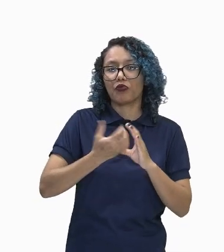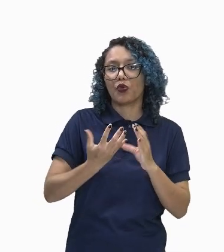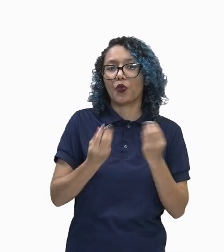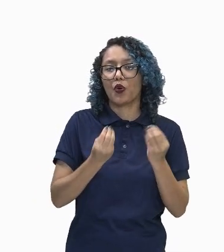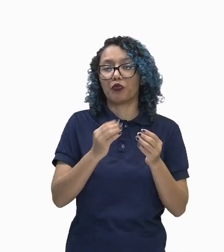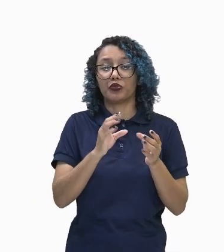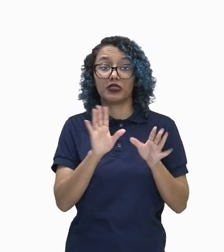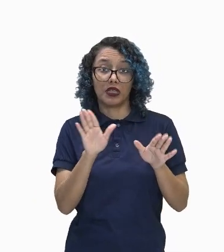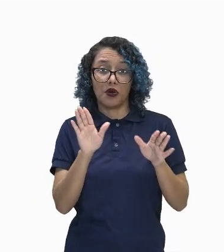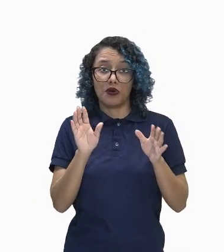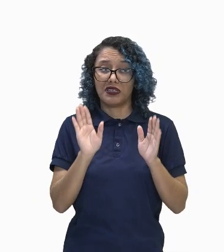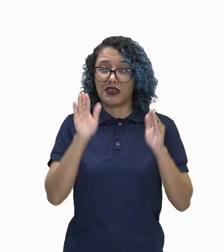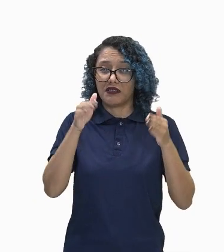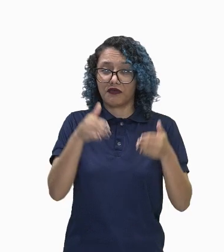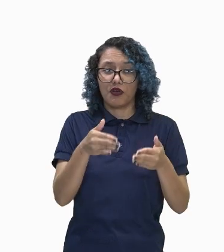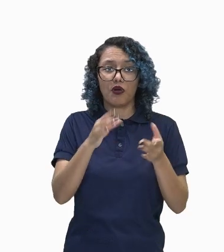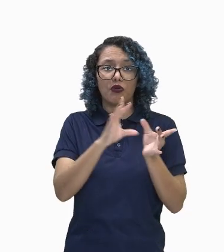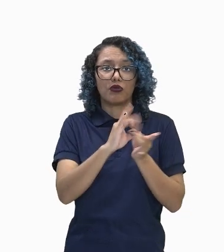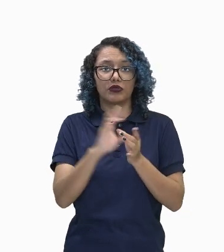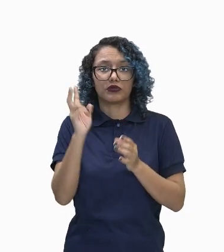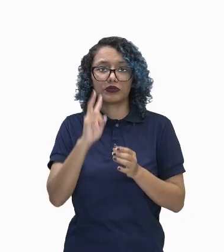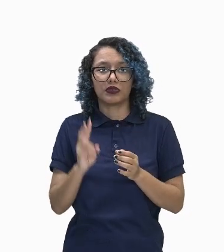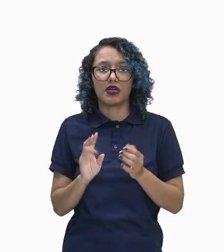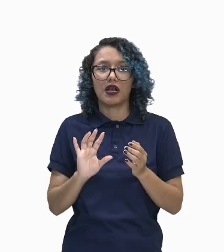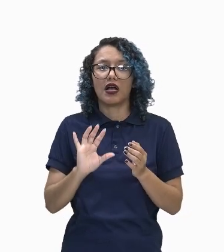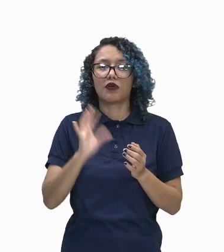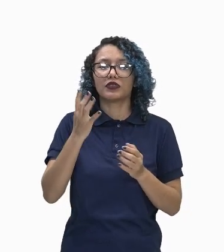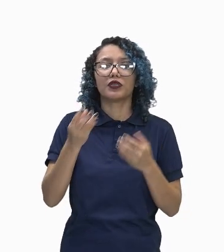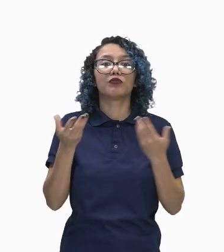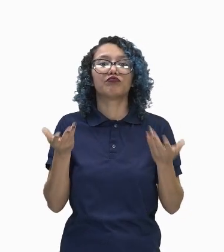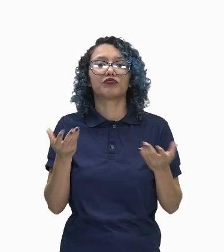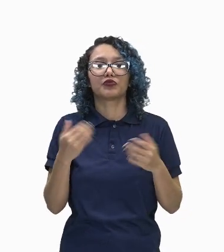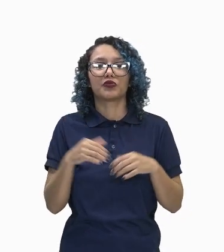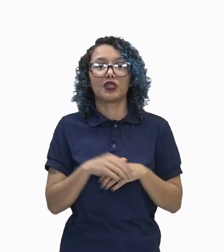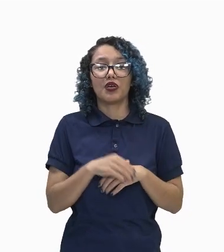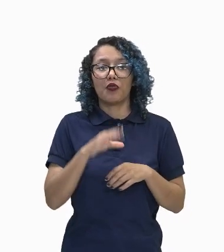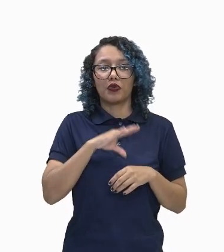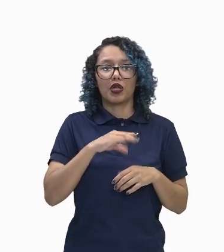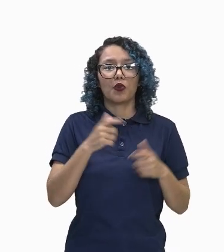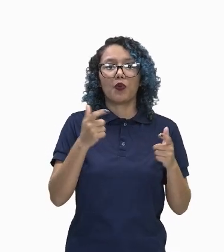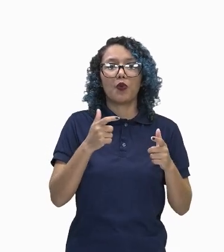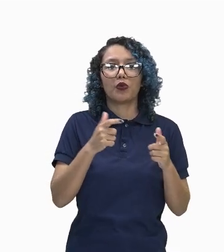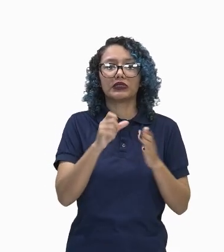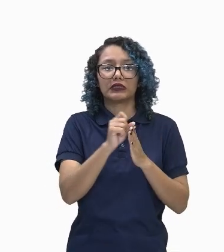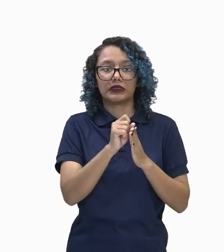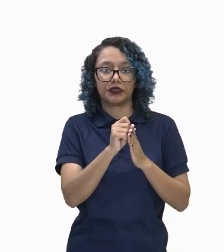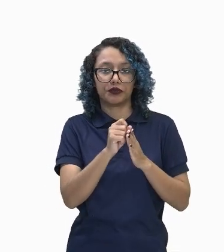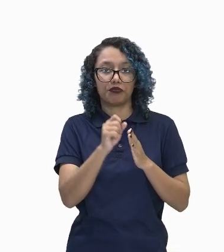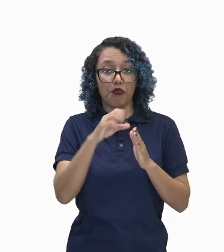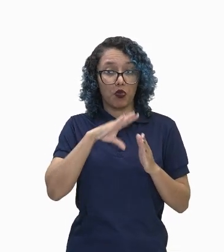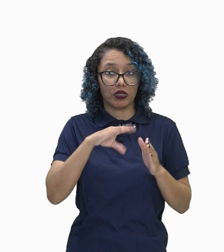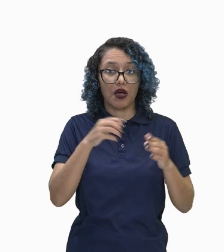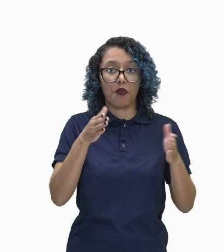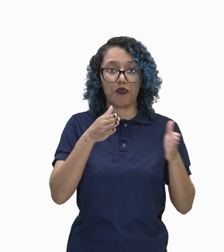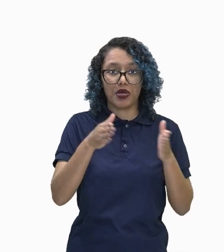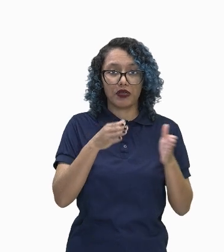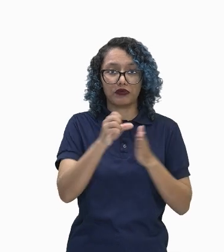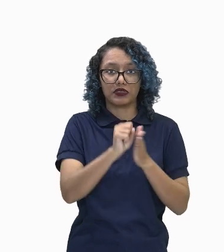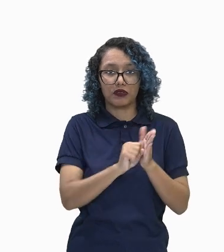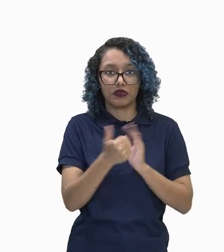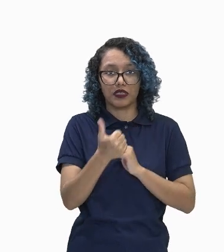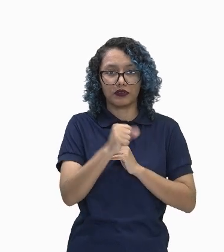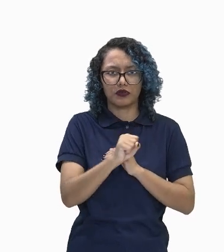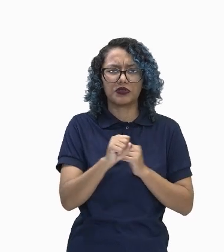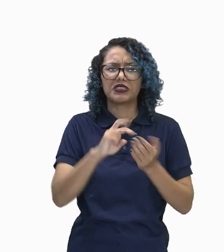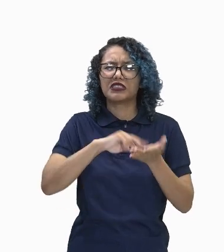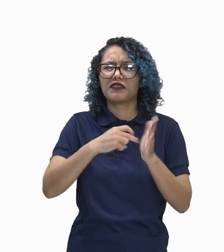podemos ver que ocorreu durante o século XVIII, lá em Portugal, período das reformas pombalinas. O que são